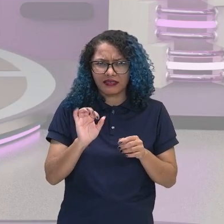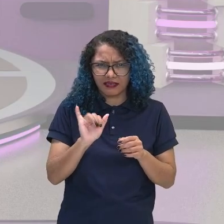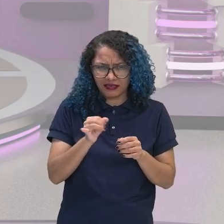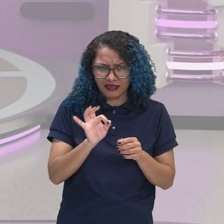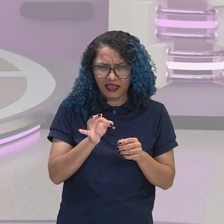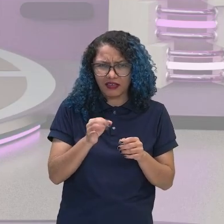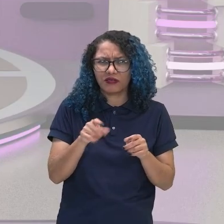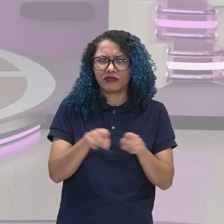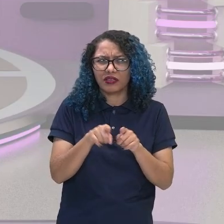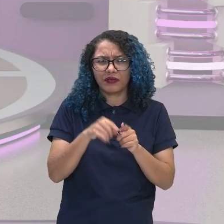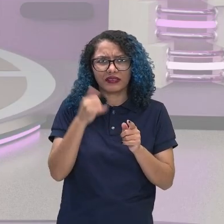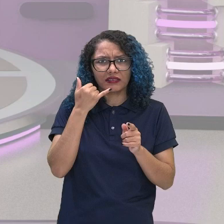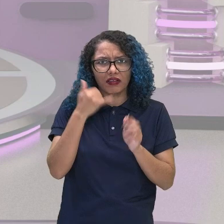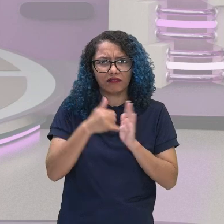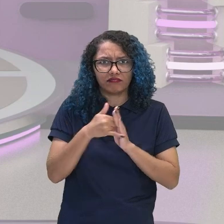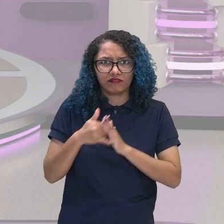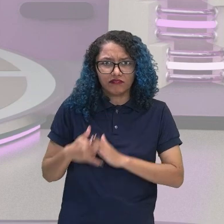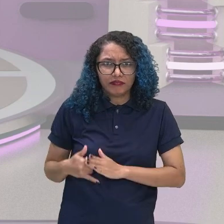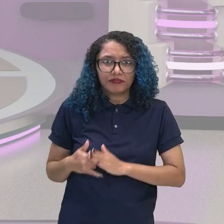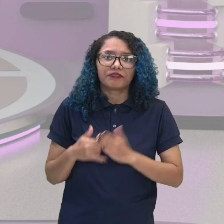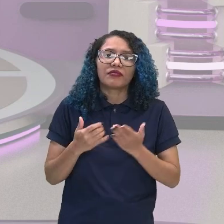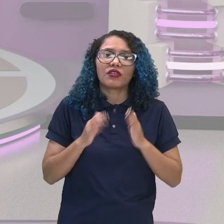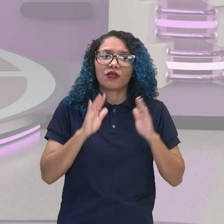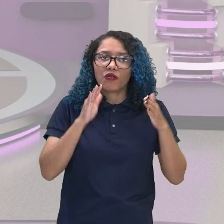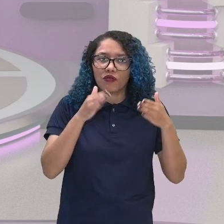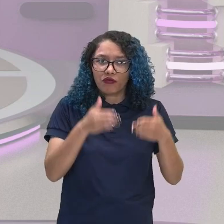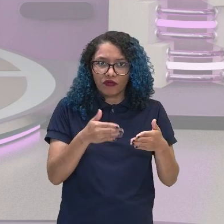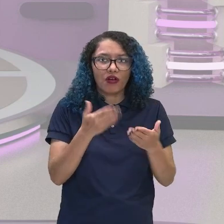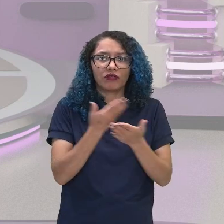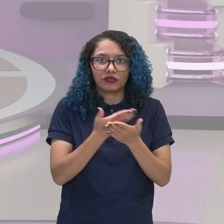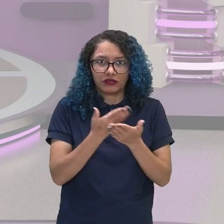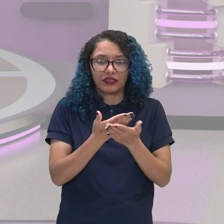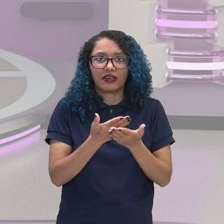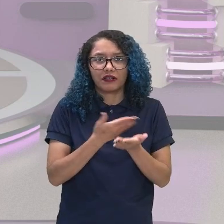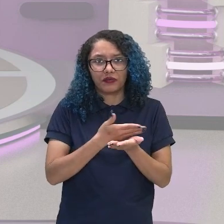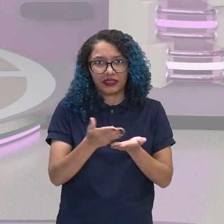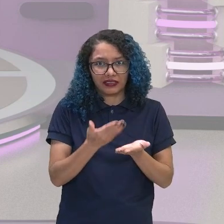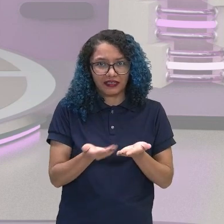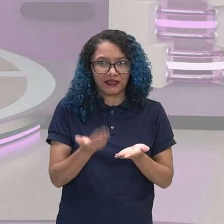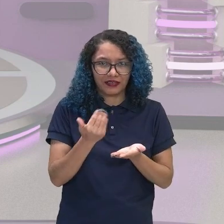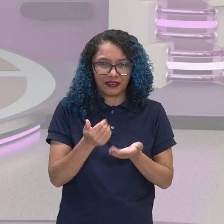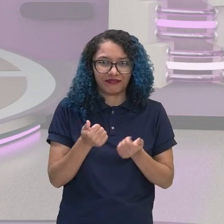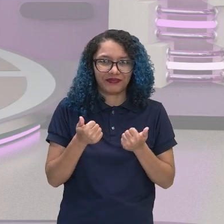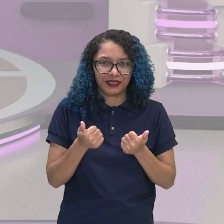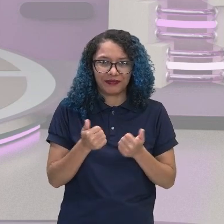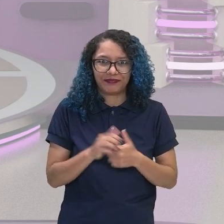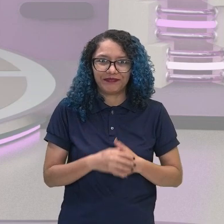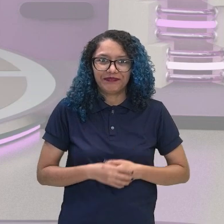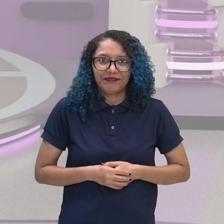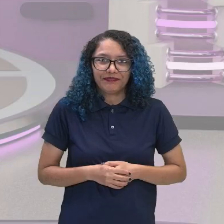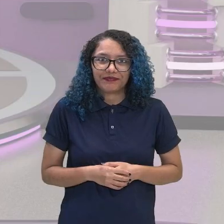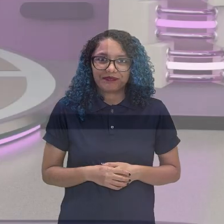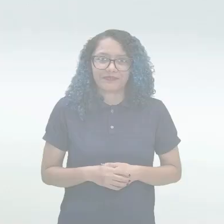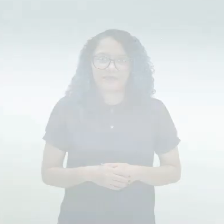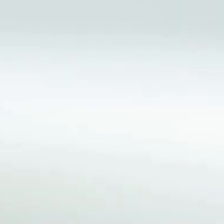o celular, trazer a atenção para sentar bem do seu ladinho, porque vamos iniciar o nosso estudo.